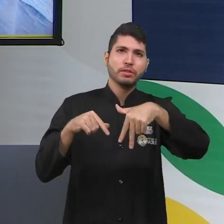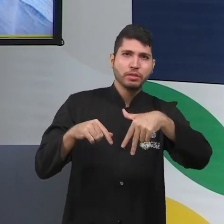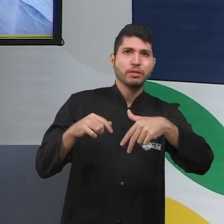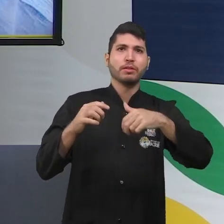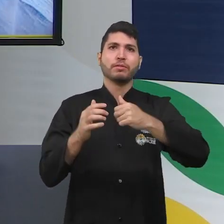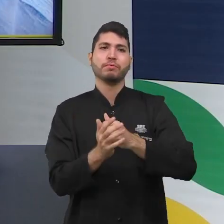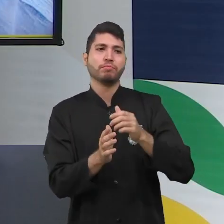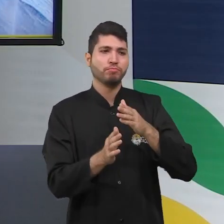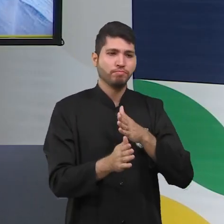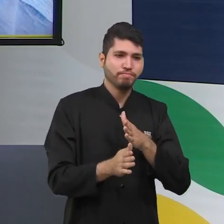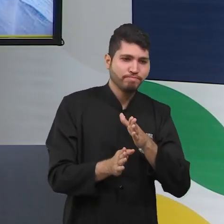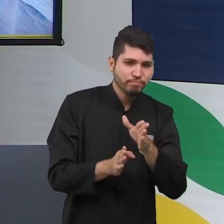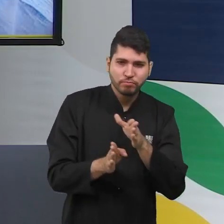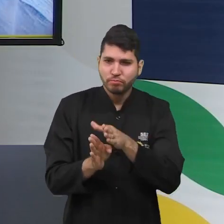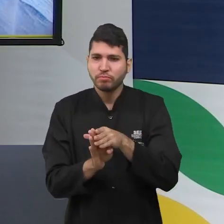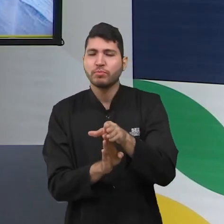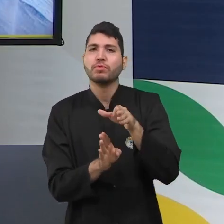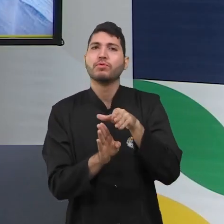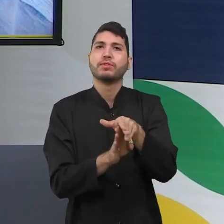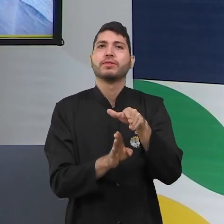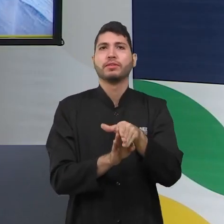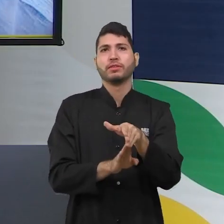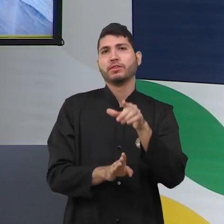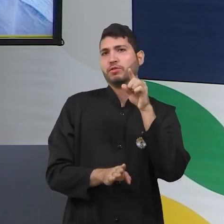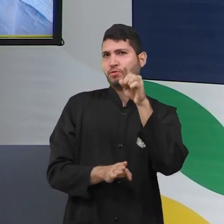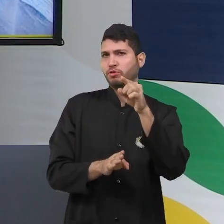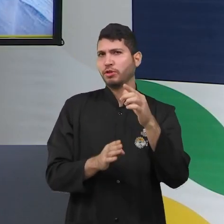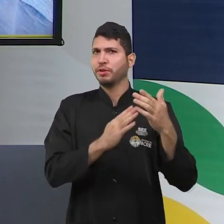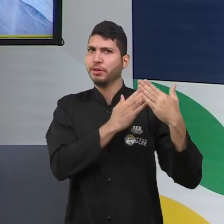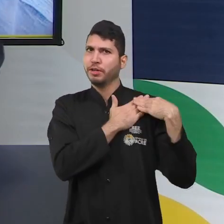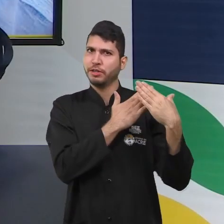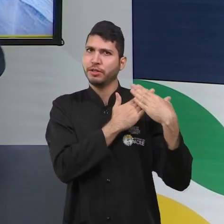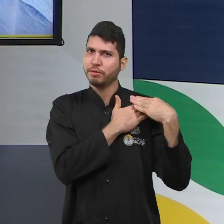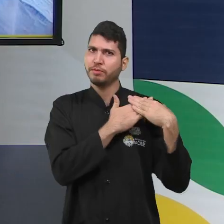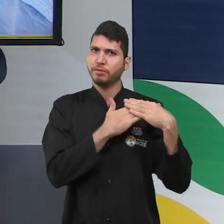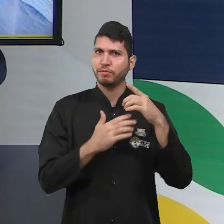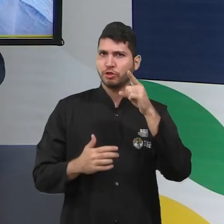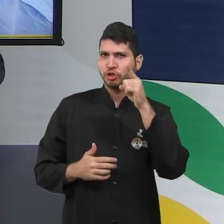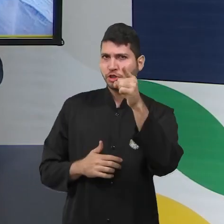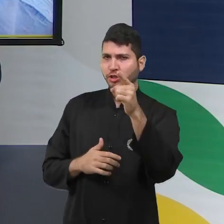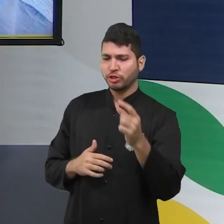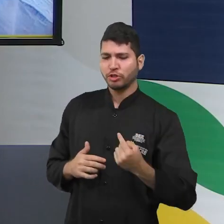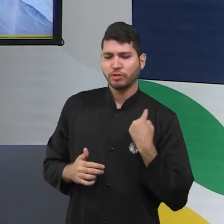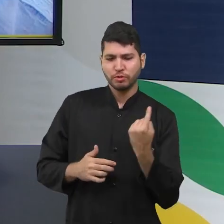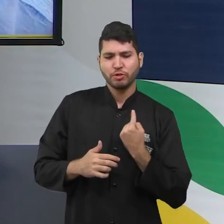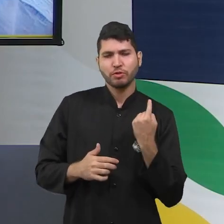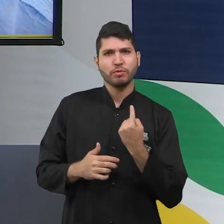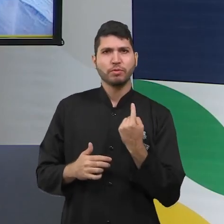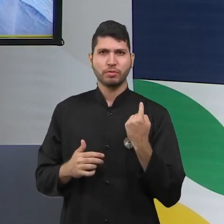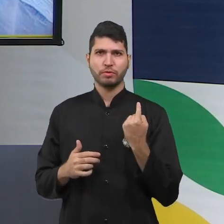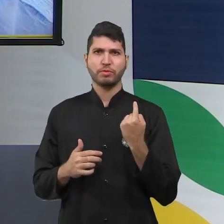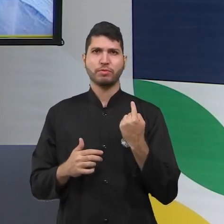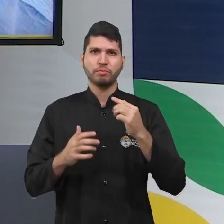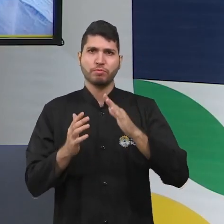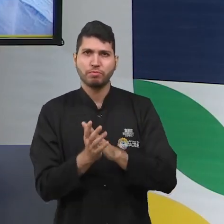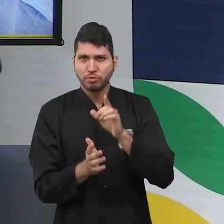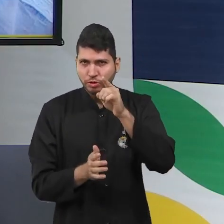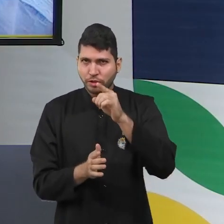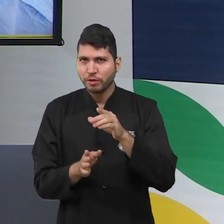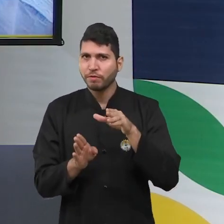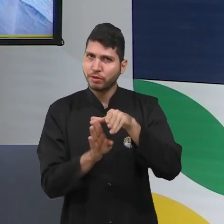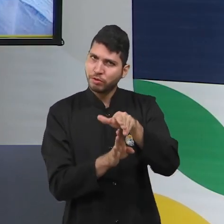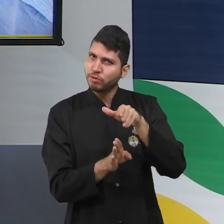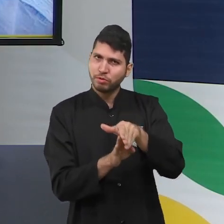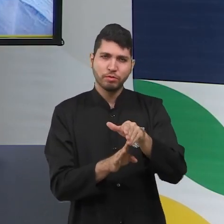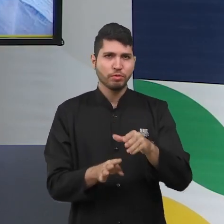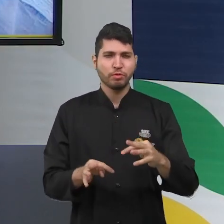um direcionamento em que você é o responsável por botar a mão na massa, é aquele que faz o indicativo, o direcionamento. Você é quem faz